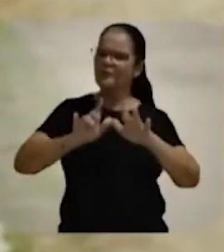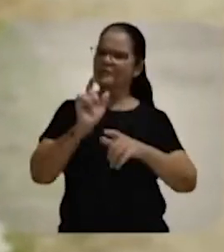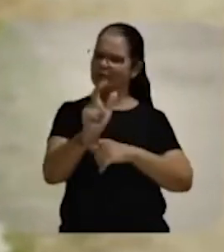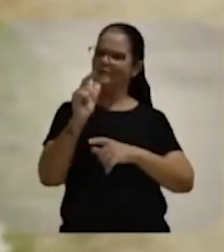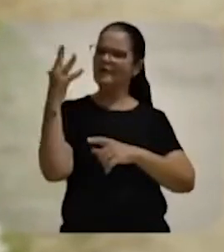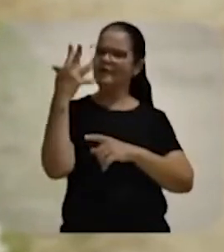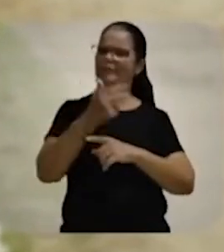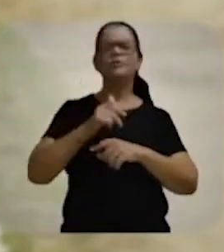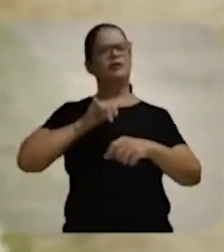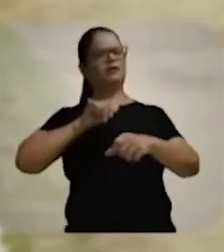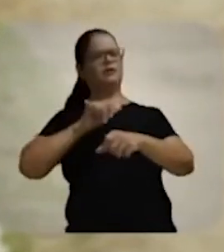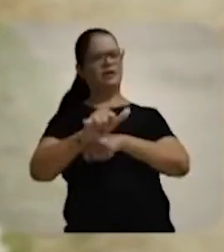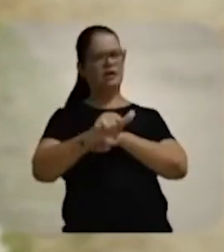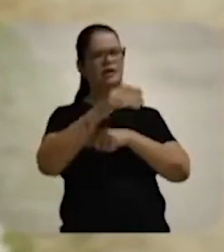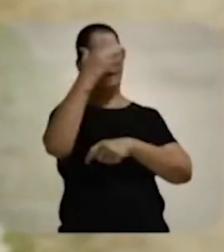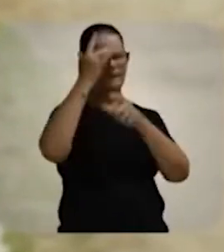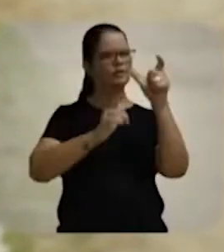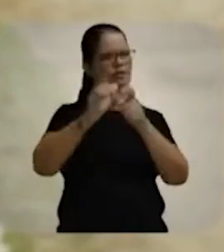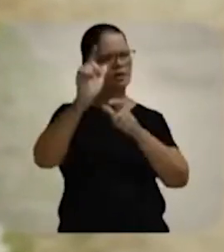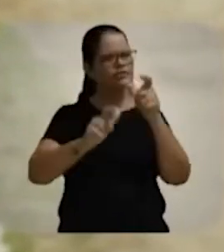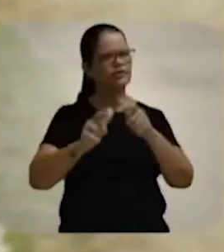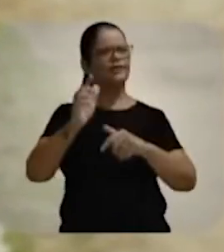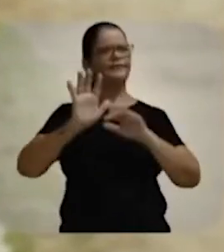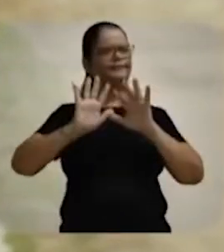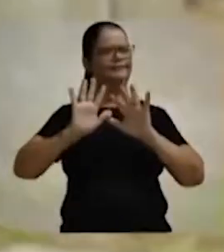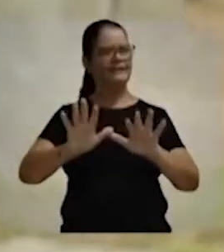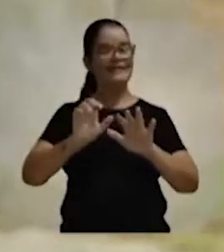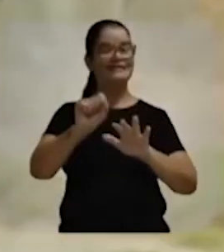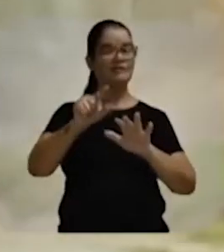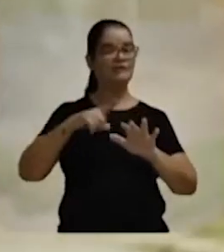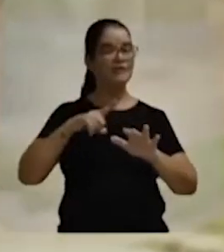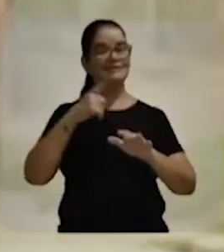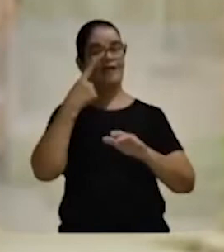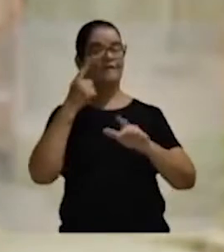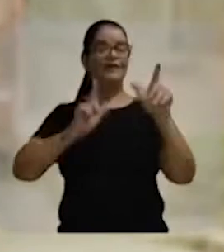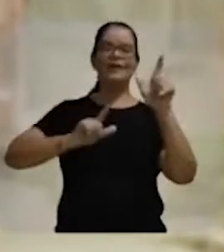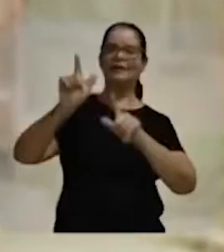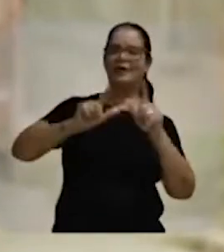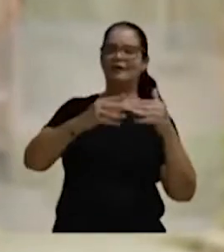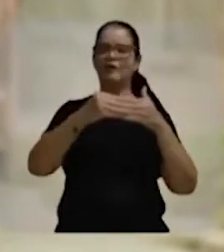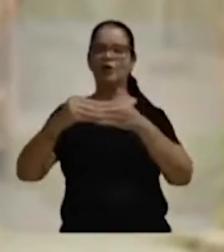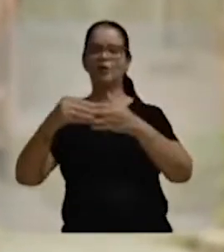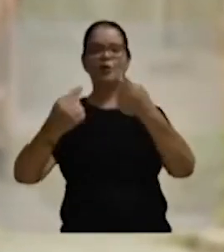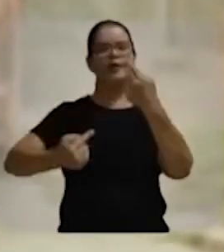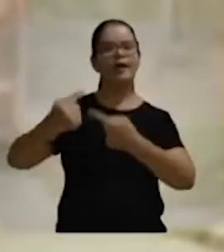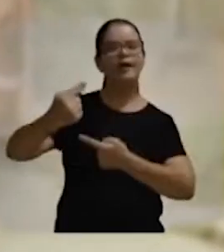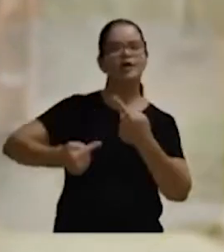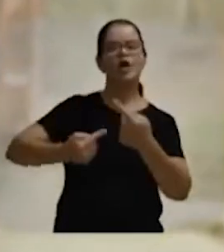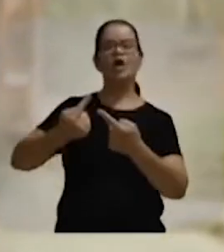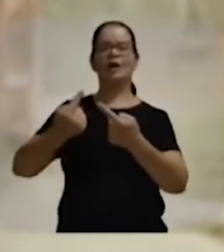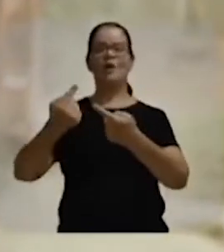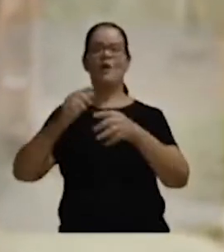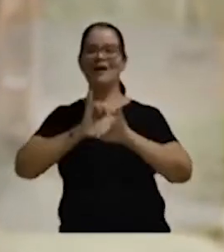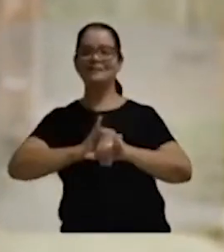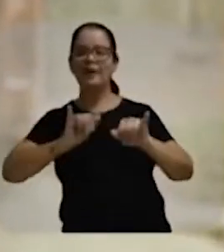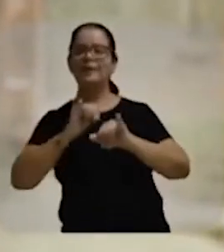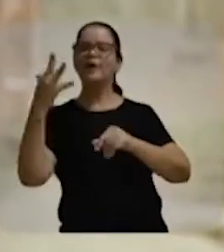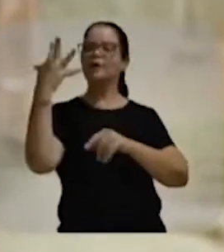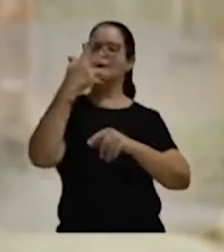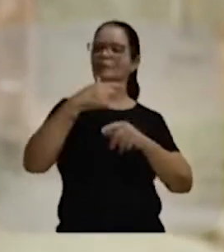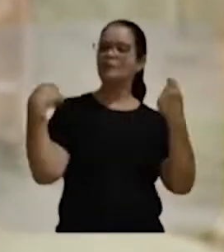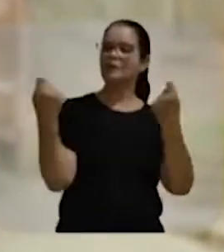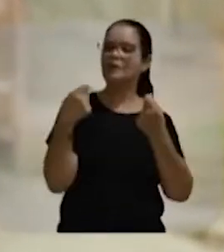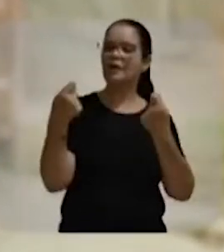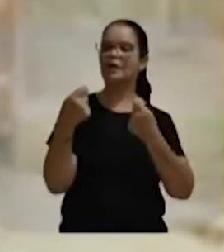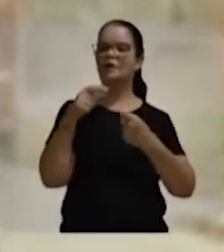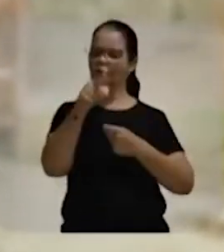as palavras bonitas enganam muita gente. Se você vê na televisão, nos guias eleitorais, essa propaganda tão bonita